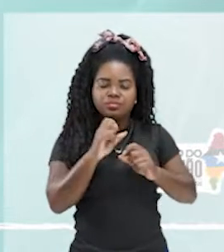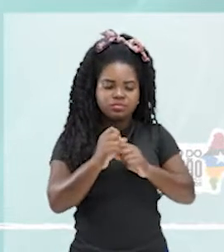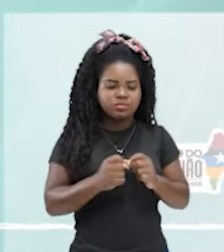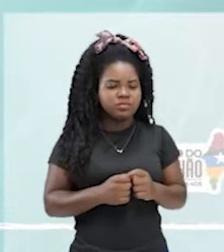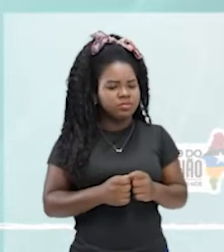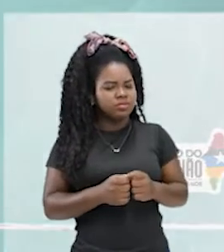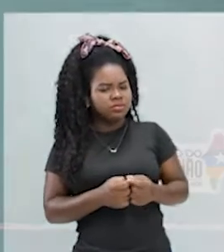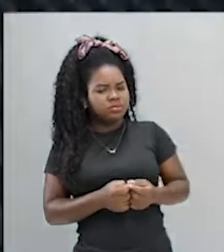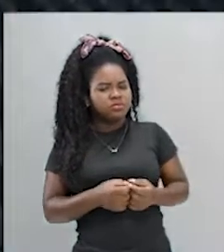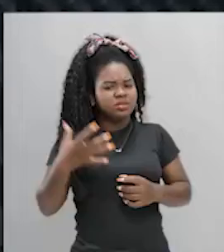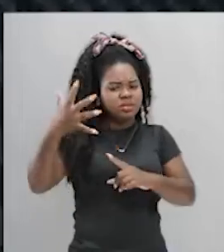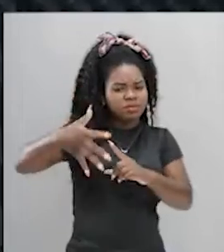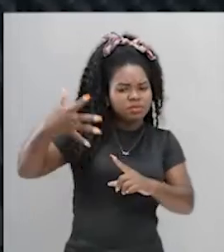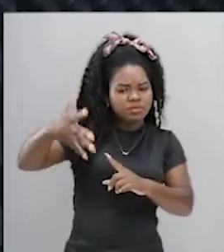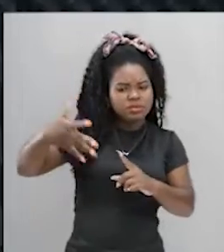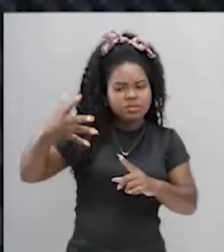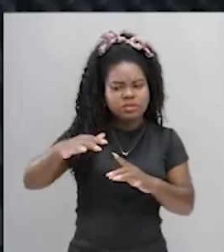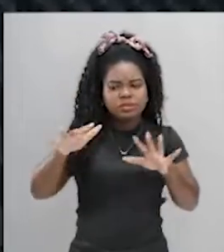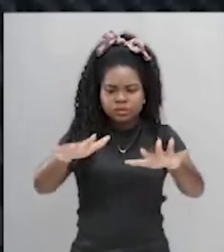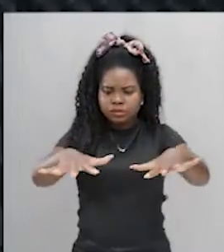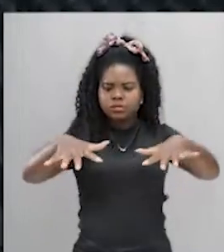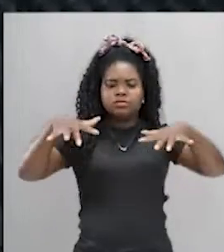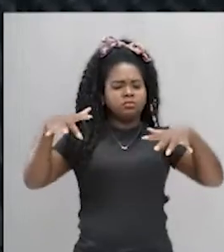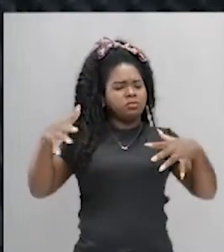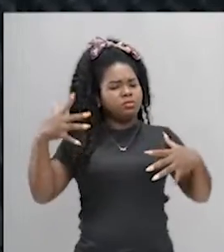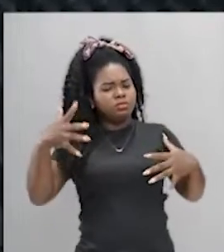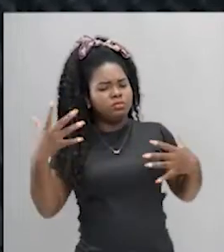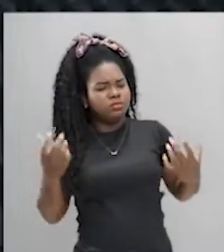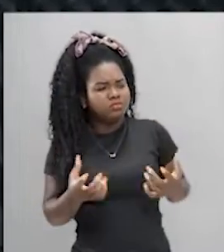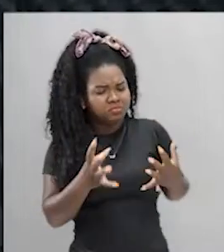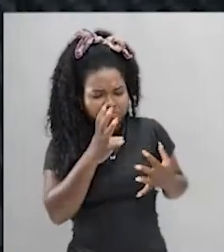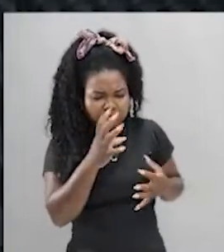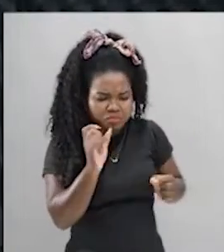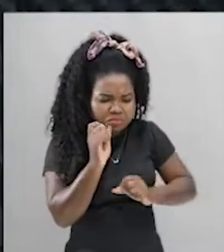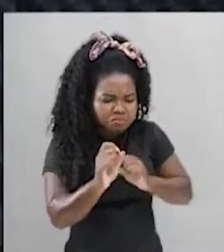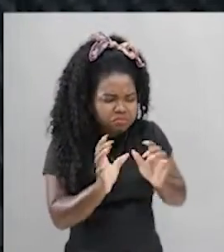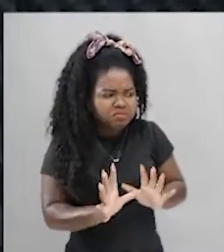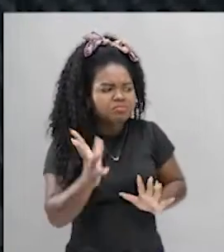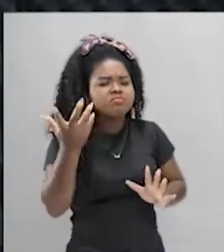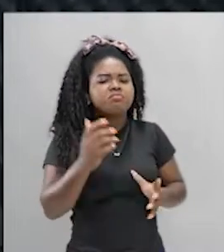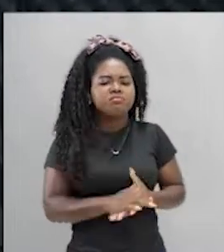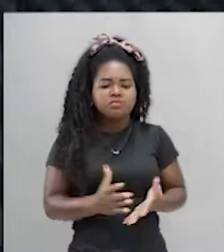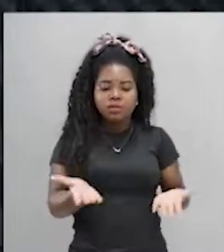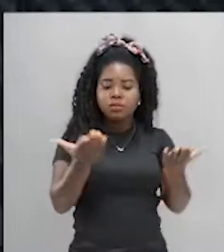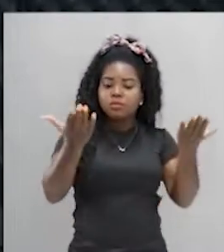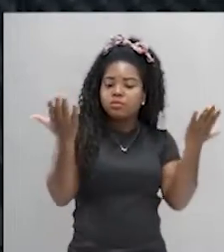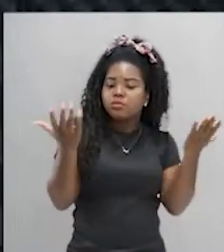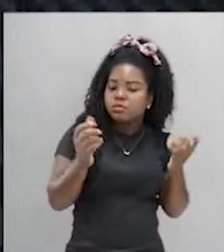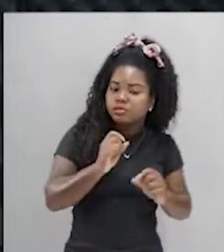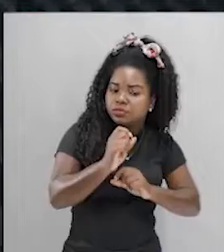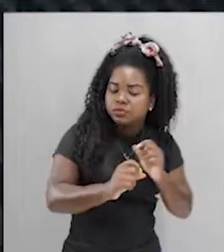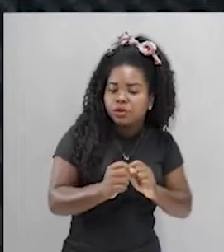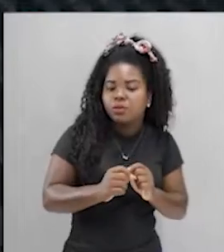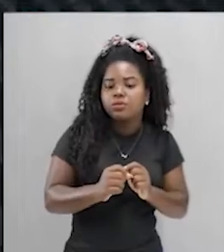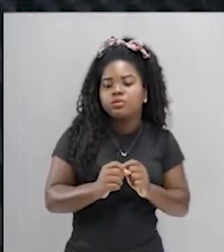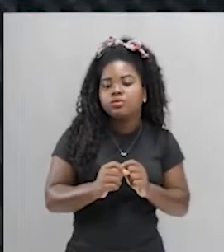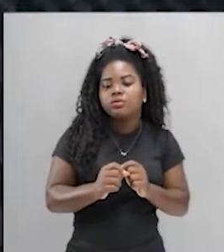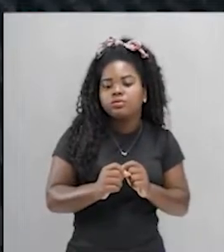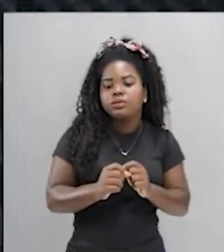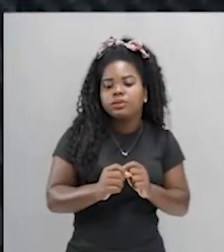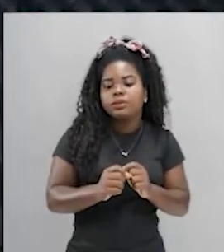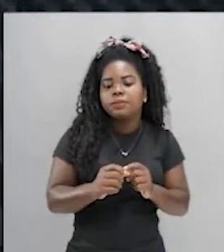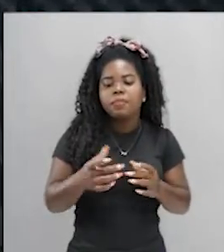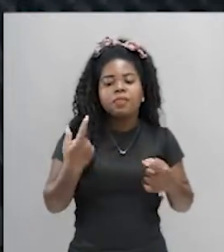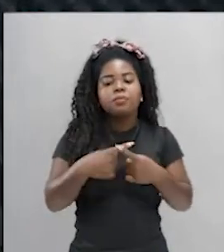assim, meu Cristo, o que, é que eu estou vendo da vida? Meu Senhor. A ideia é te instigar a sair da tua zona de conforto como plateia, porque o